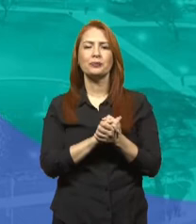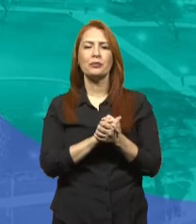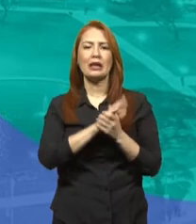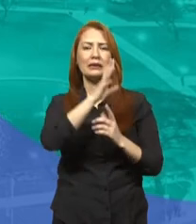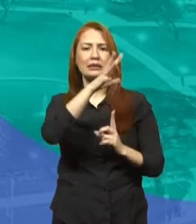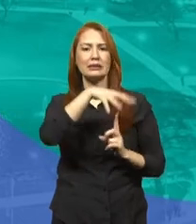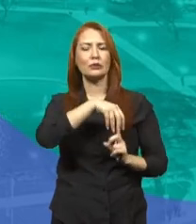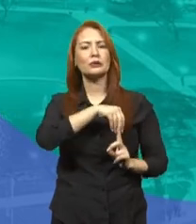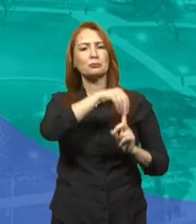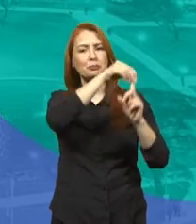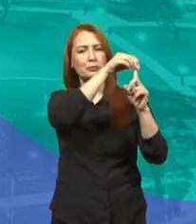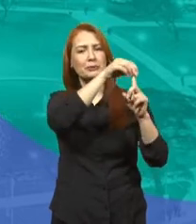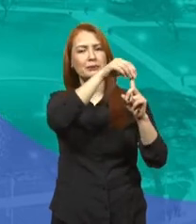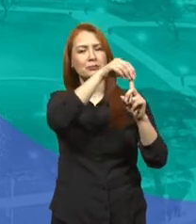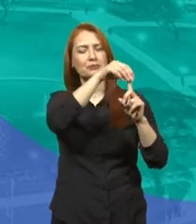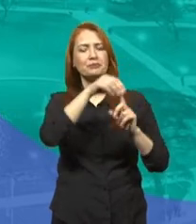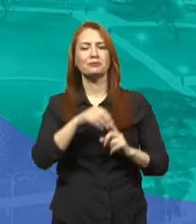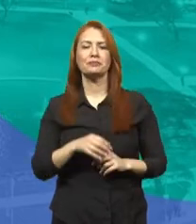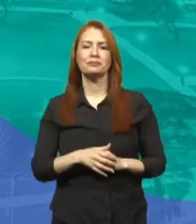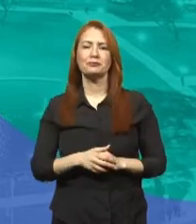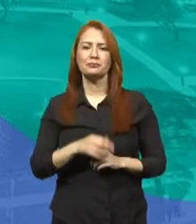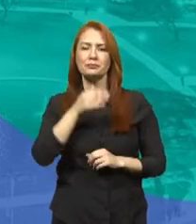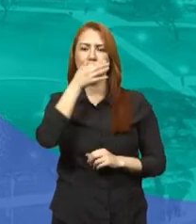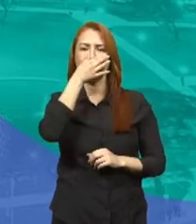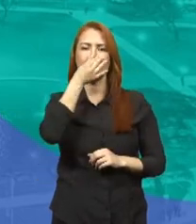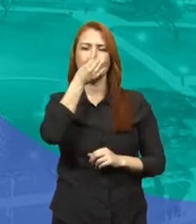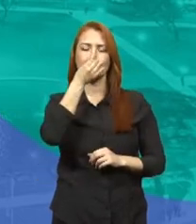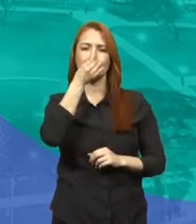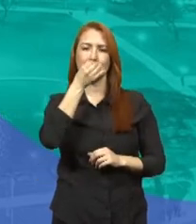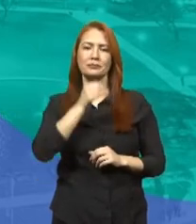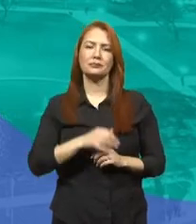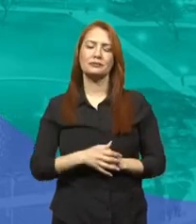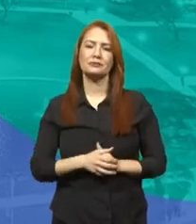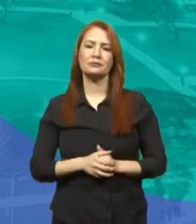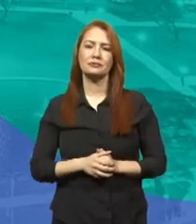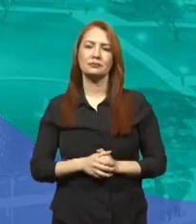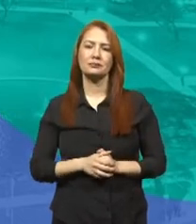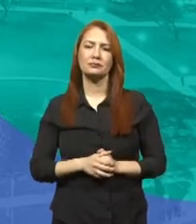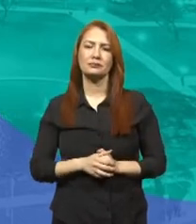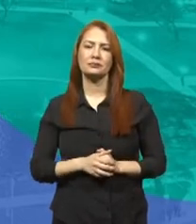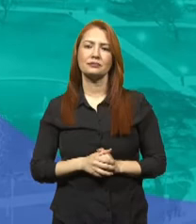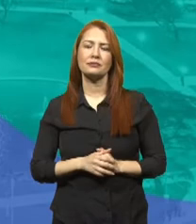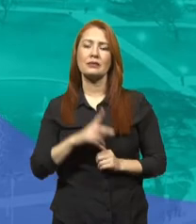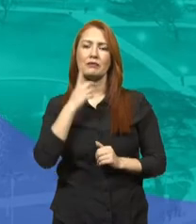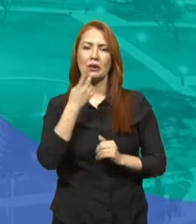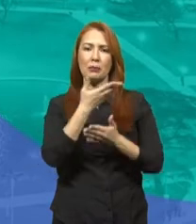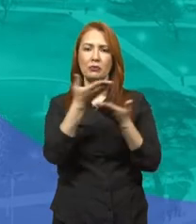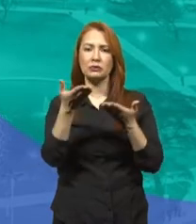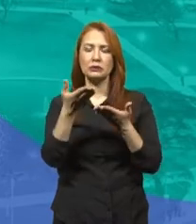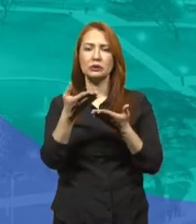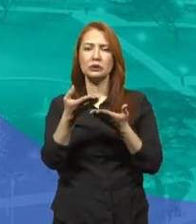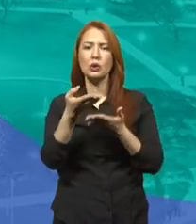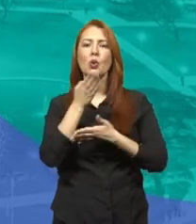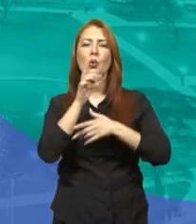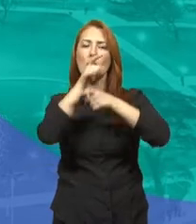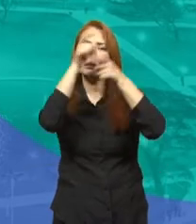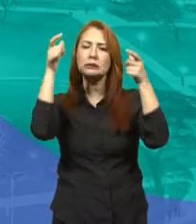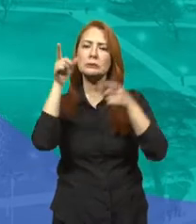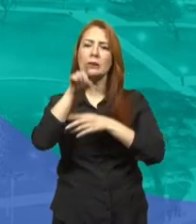conseguir. Dizer para vocês assim que o conhecimento é muito